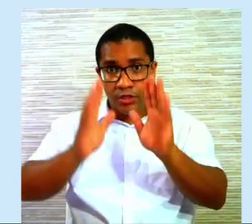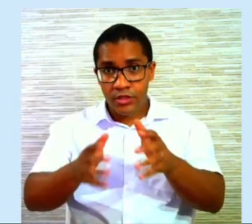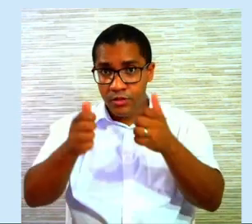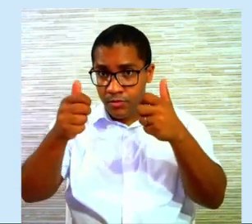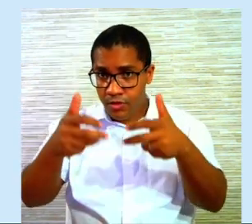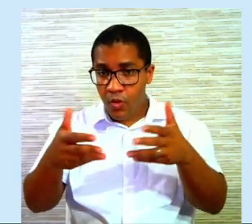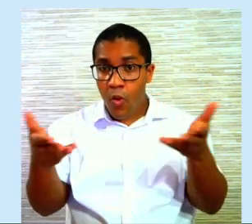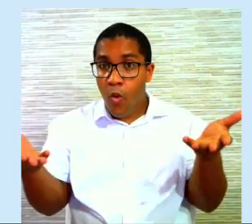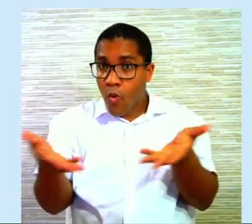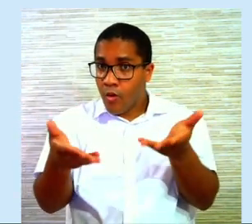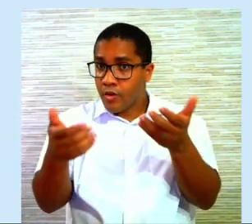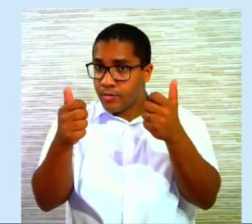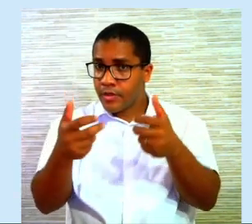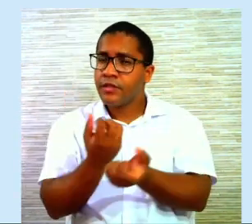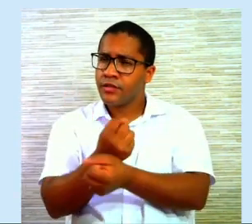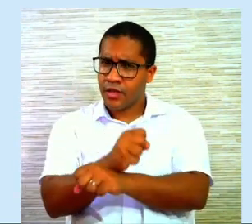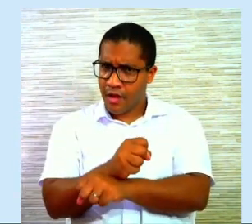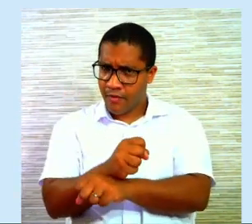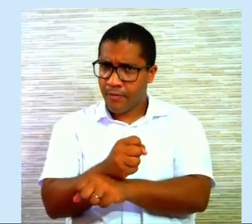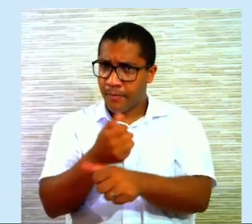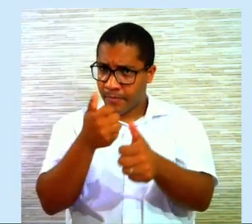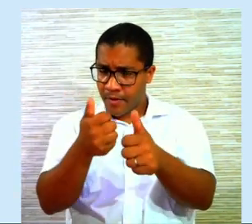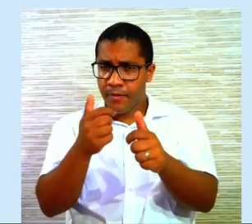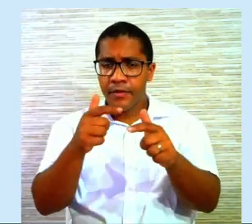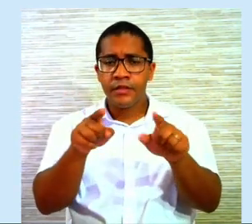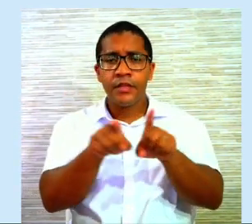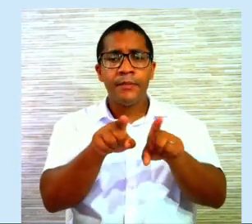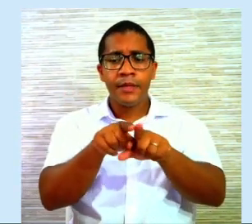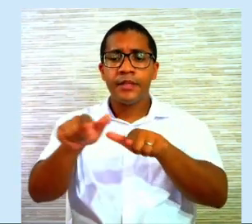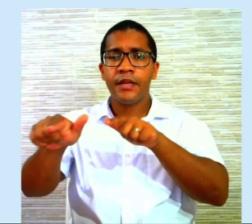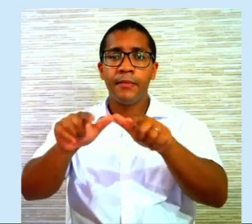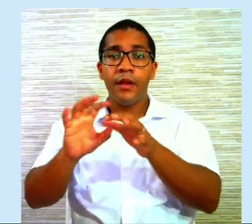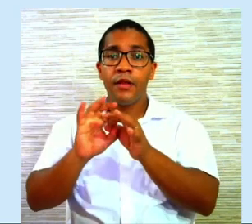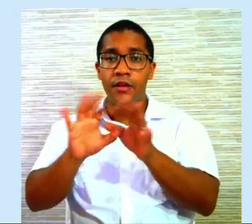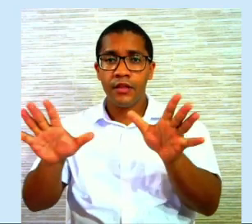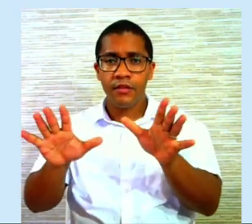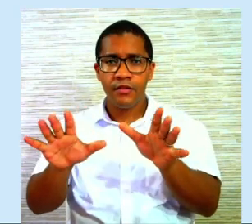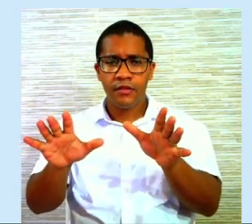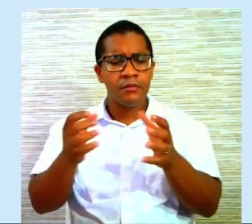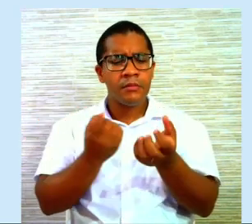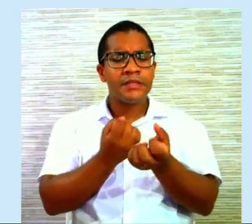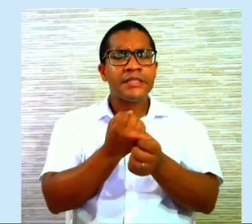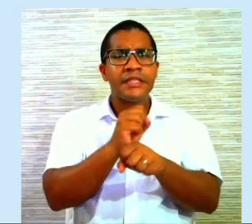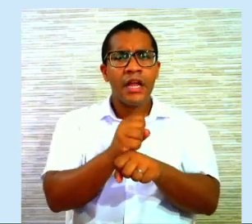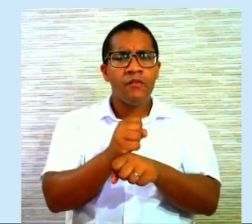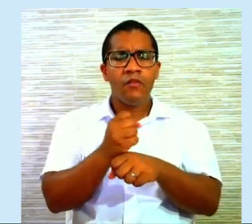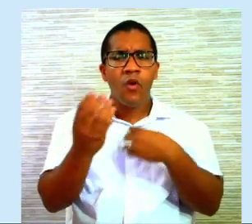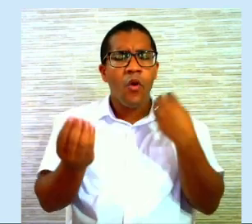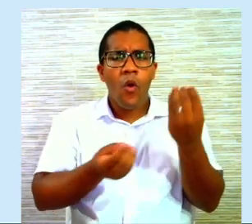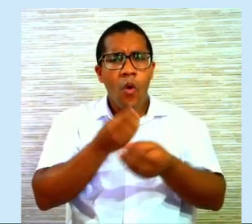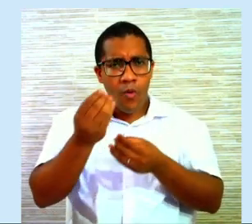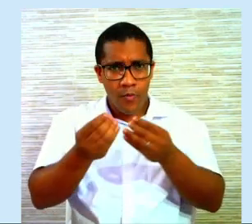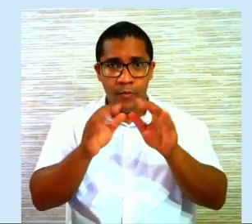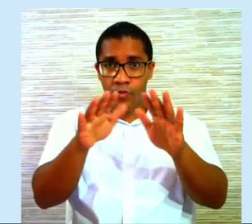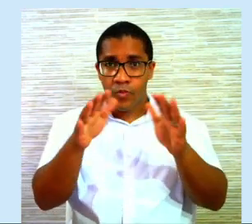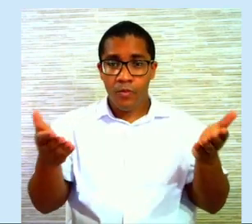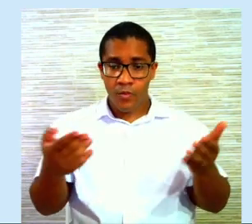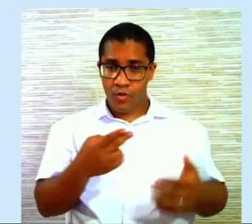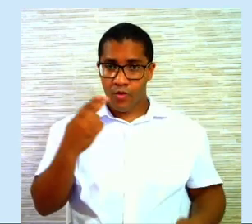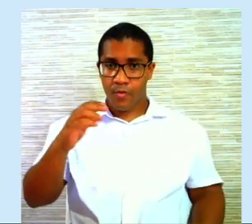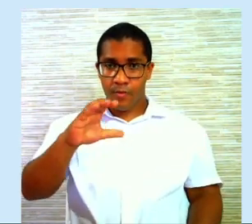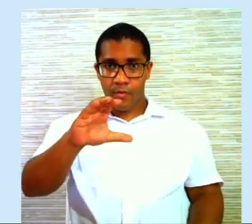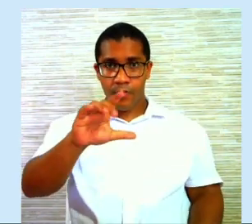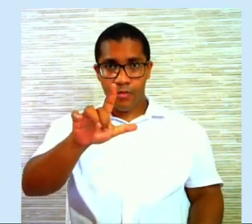da escravidão, é isso? E o trabalho livre. E a escravidão na realidade contemporânea. Eu sou o professor